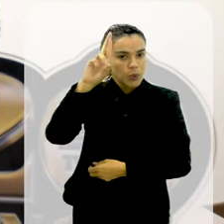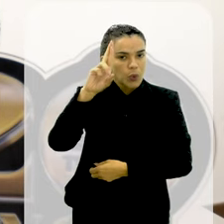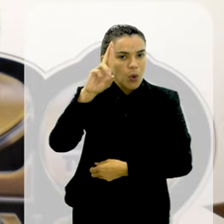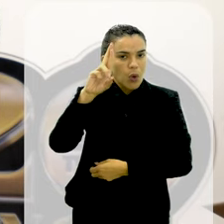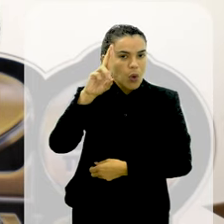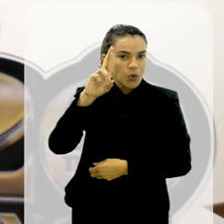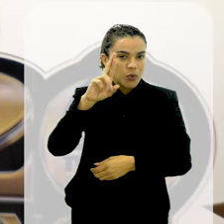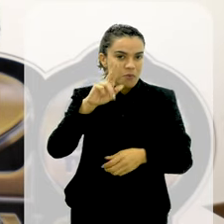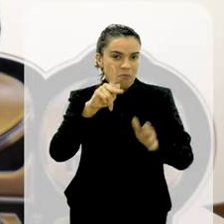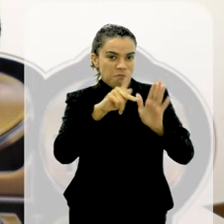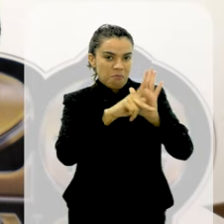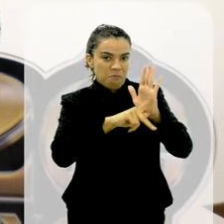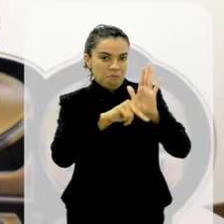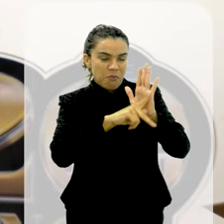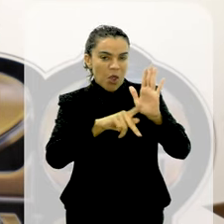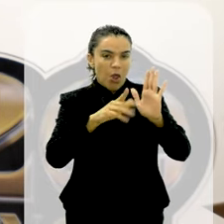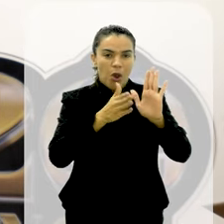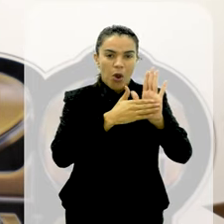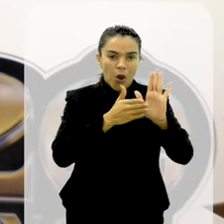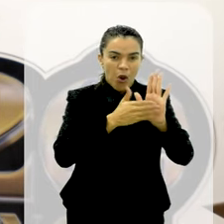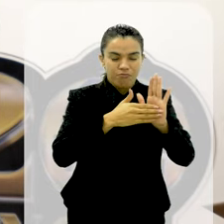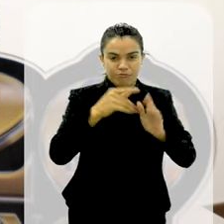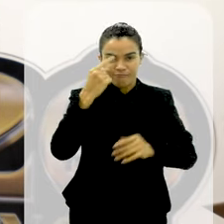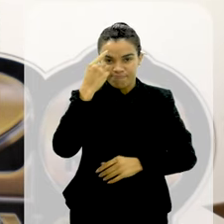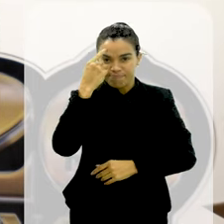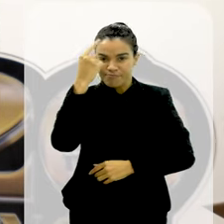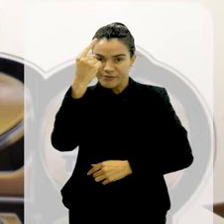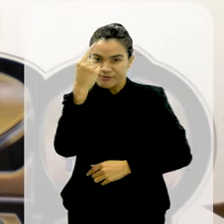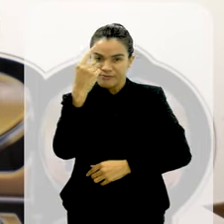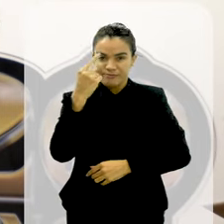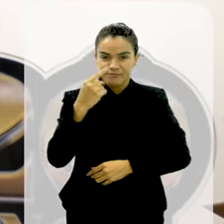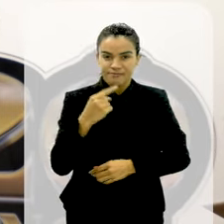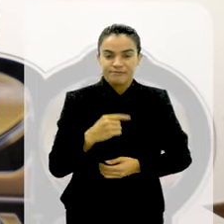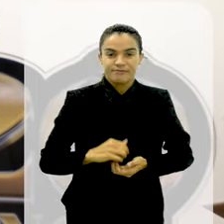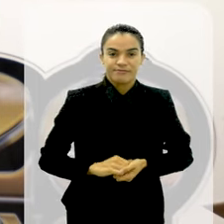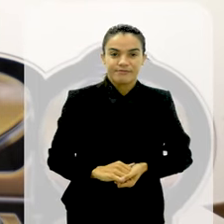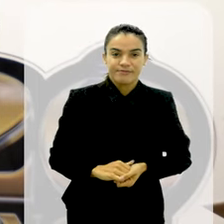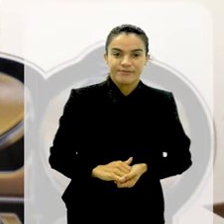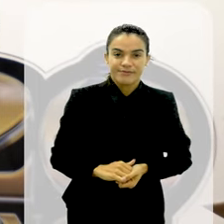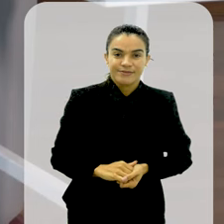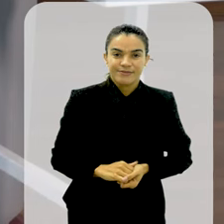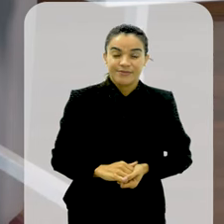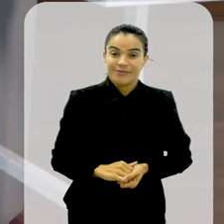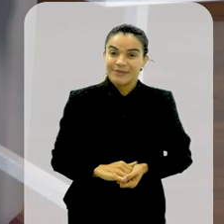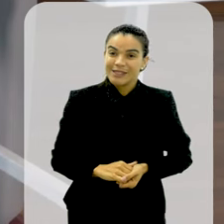dono do próprio projeto, dono da própria ideia, dono do próprio trabalhar?